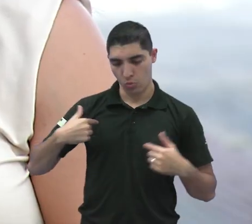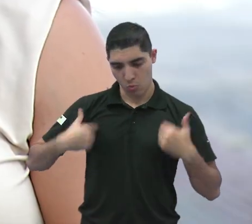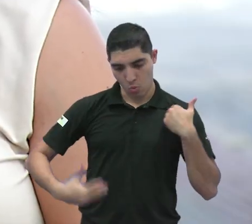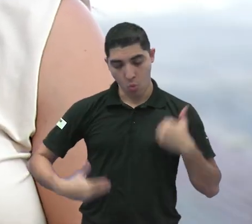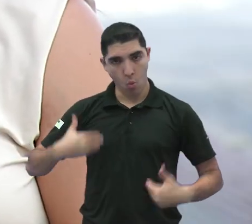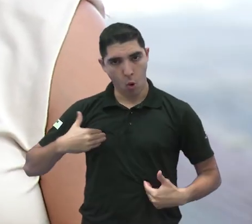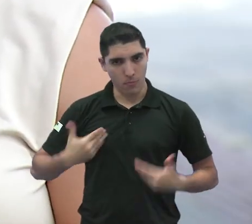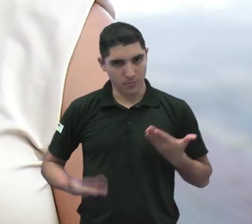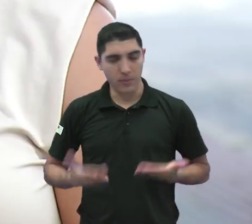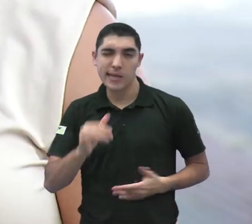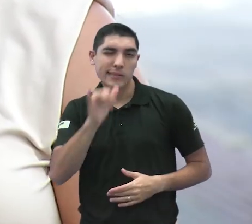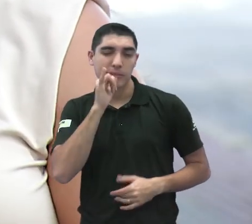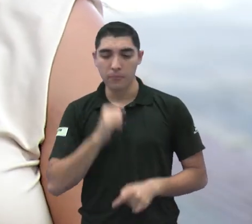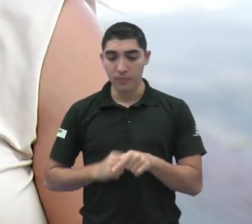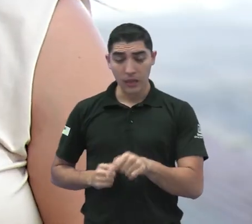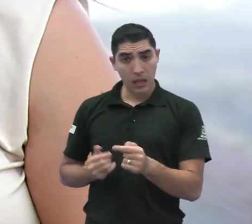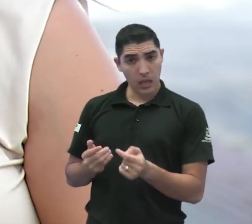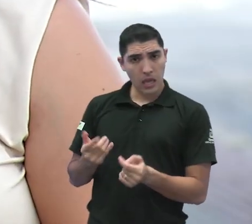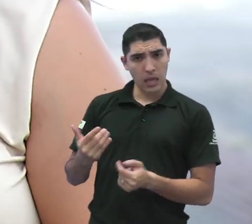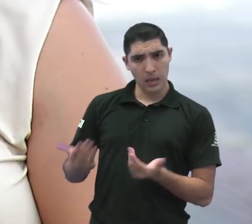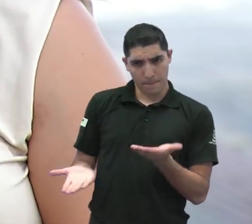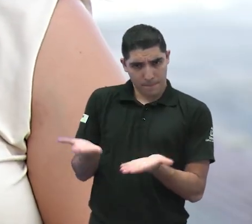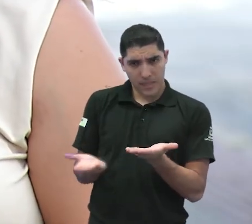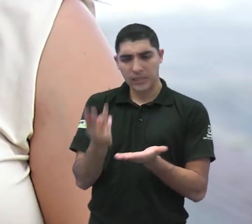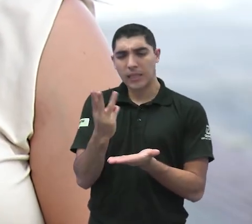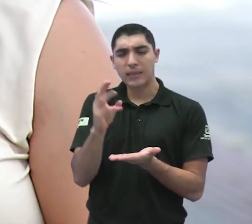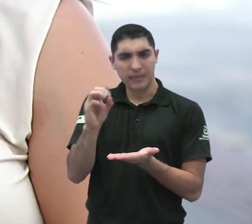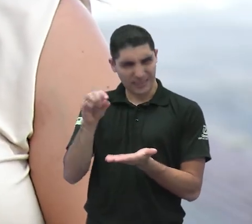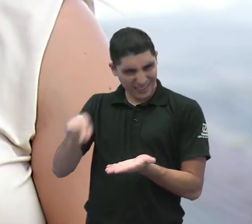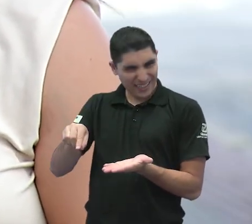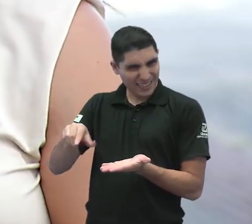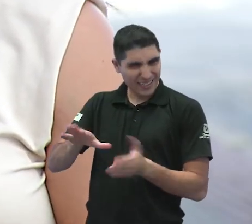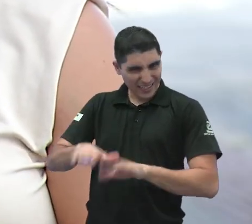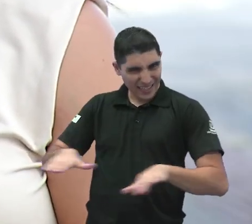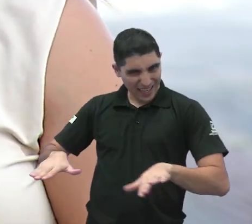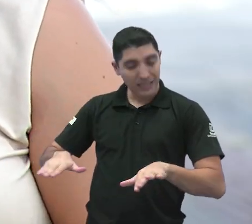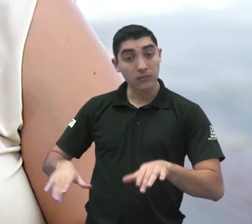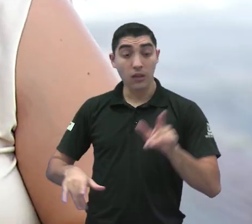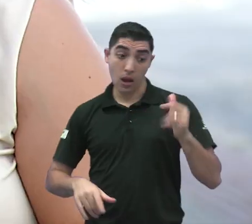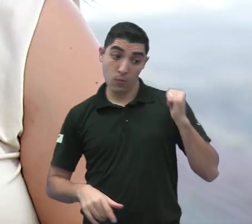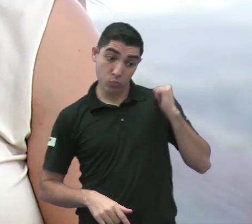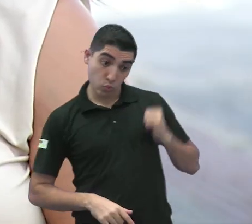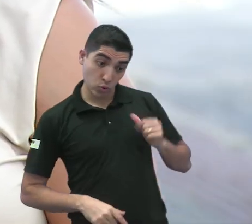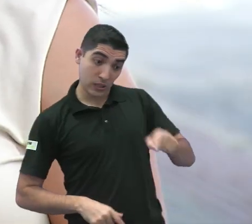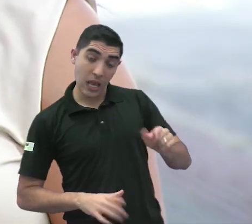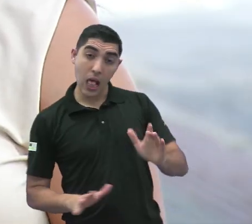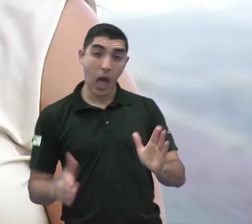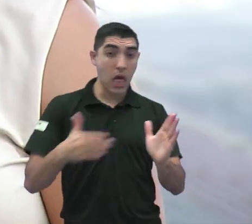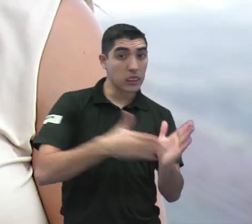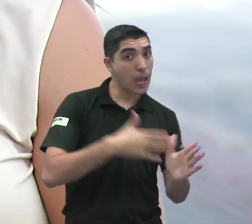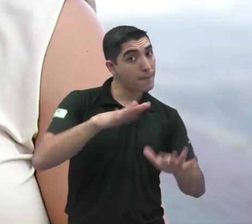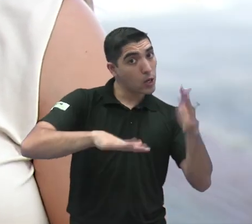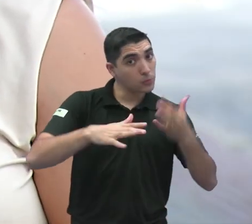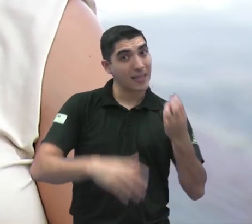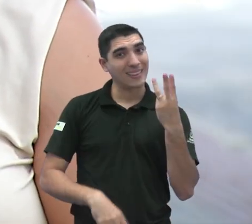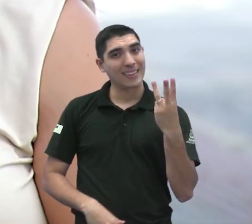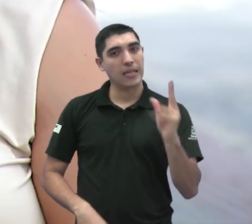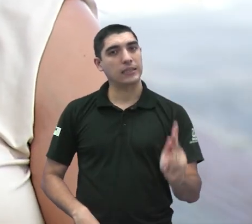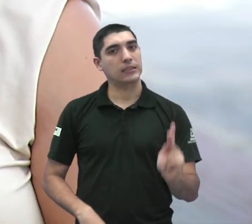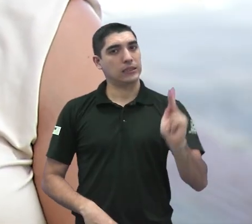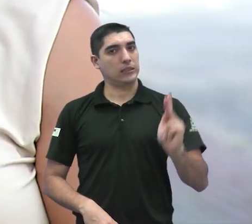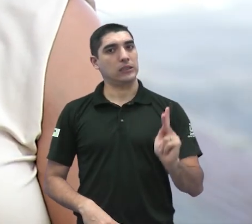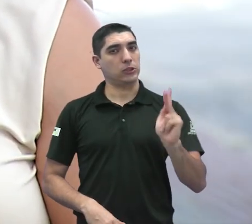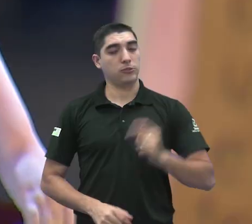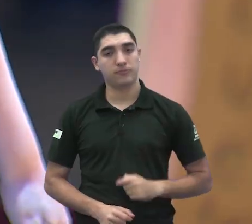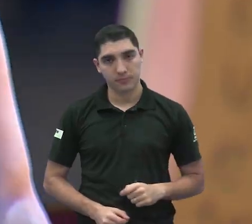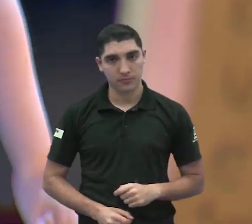seu peso. Por exemplo, se essa criança pesa 30 quilos, o ideal é que a mochila pese no máximo 3